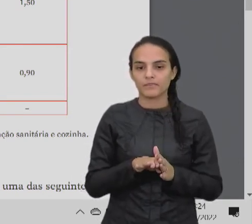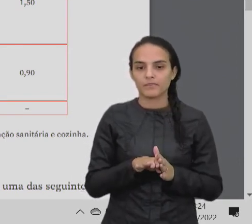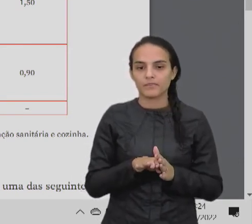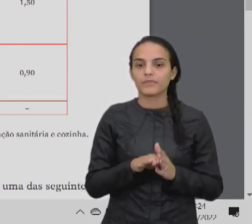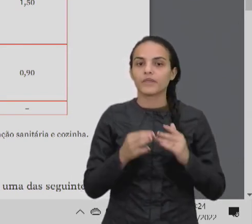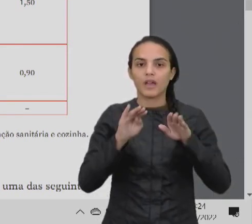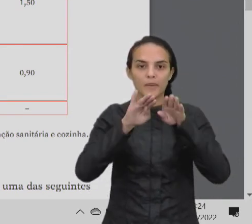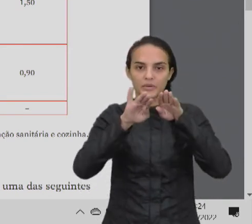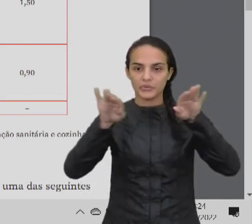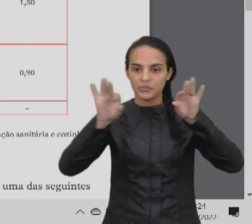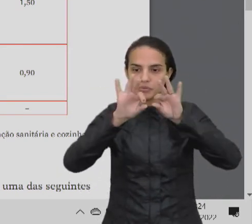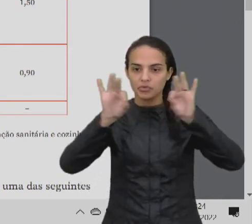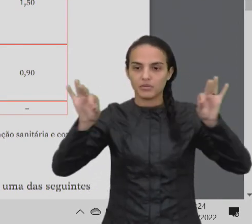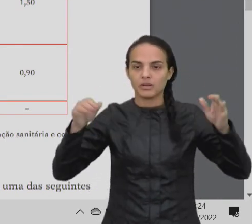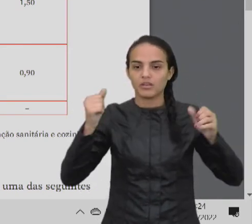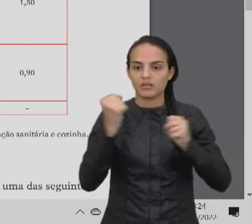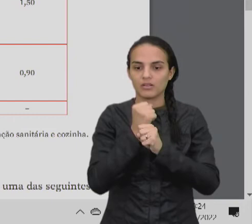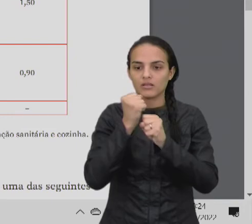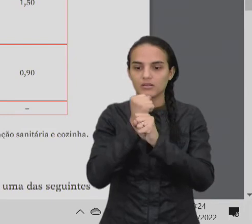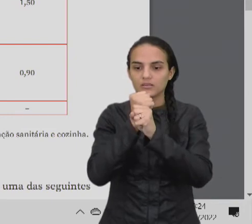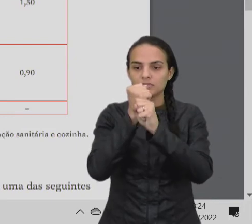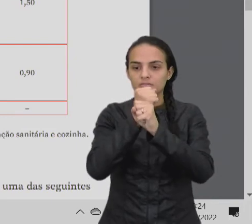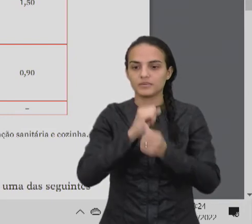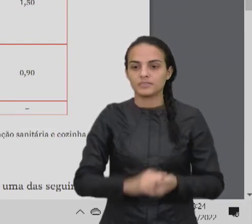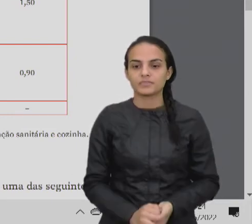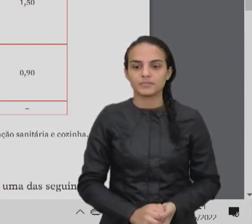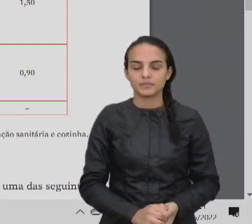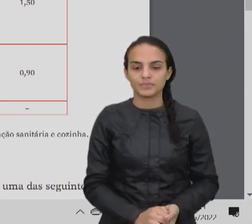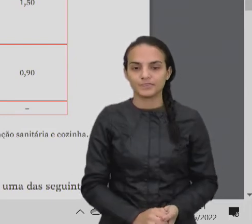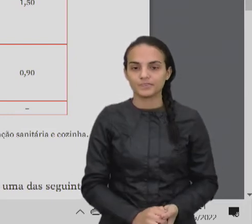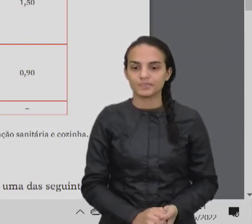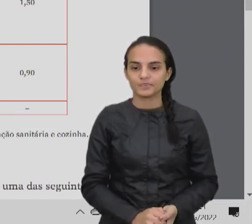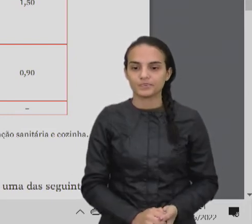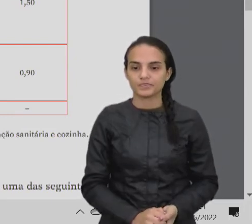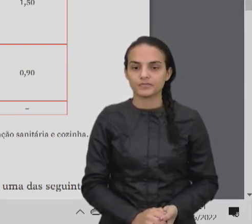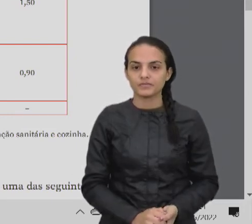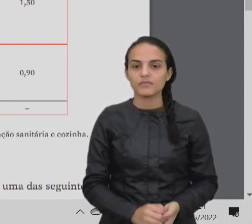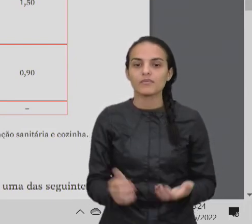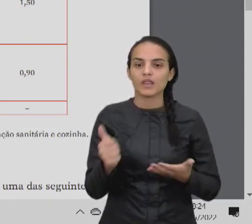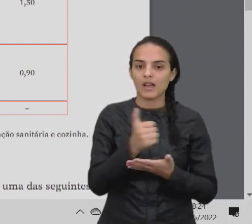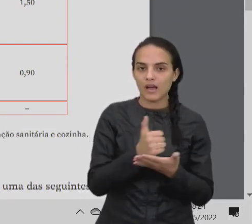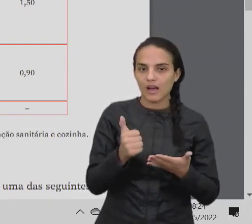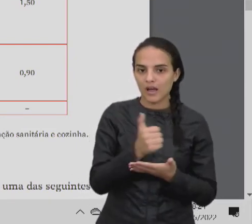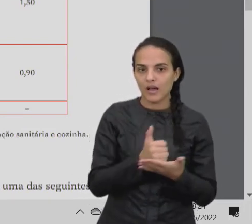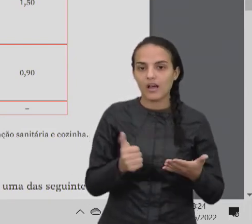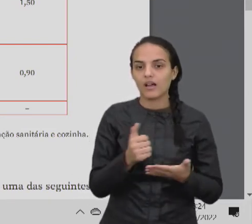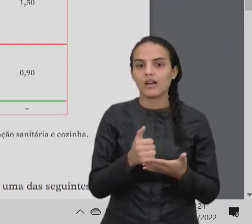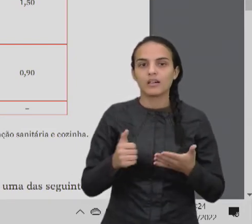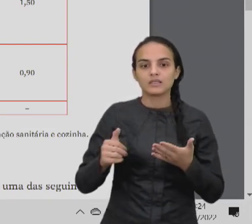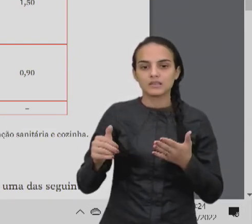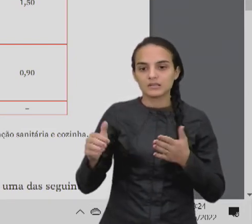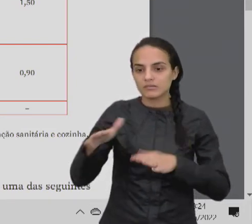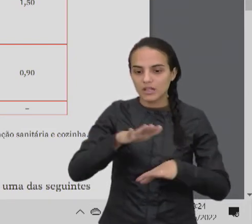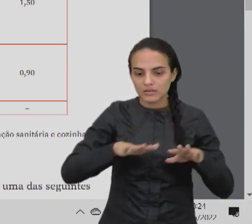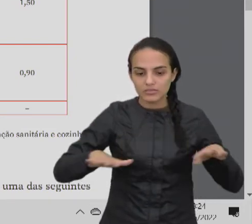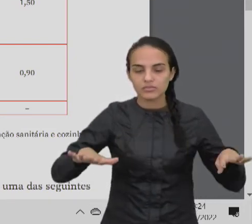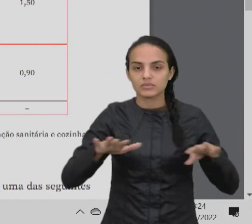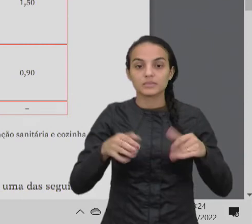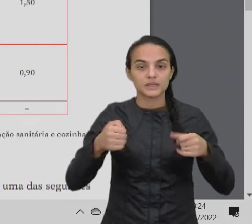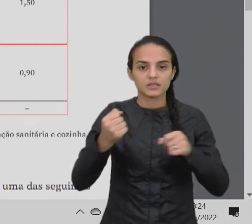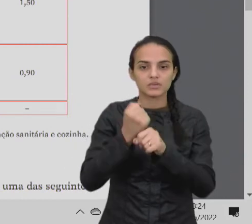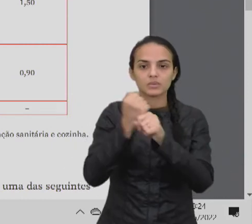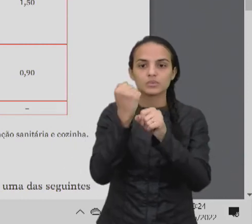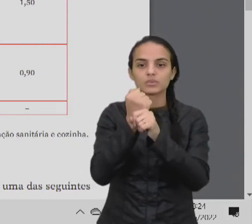parte superior da construção, tá? A área mínima que tem que ser construída,